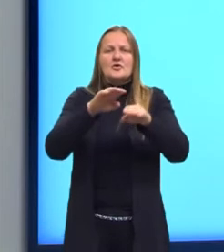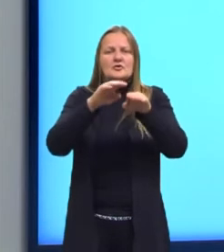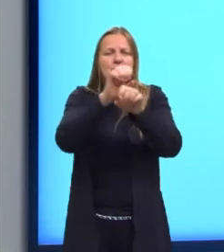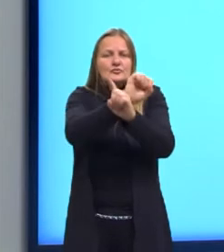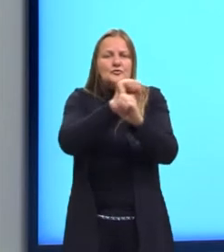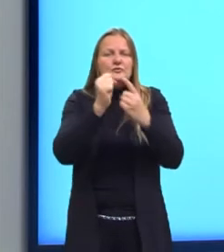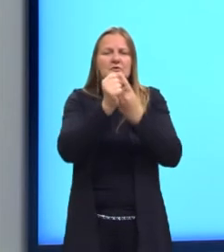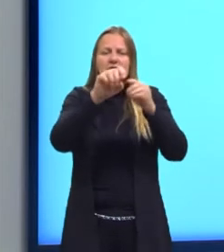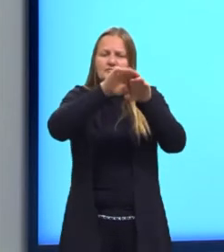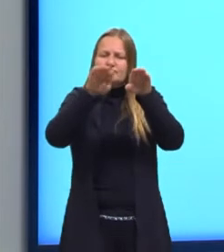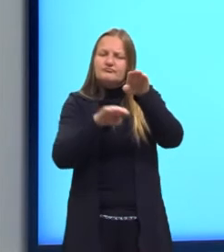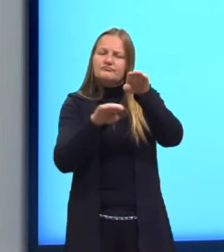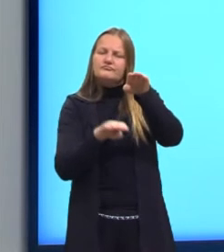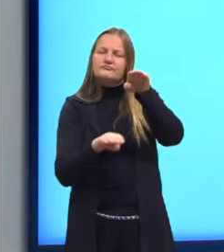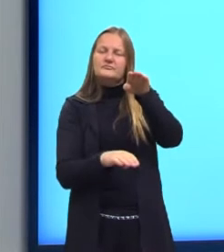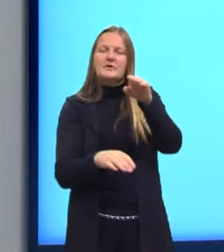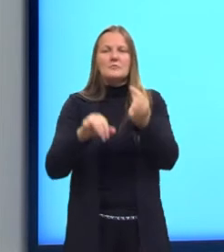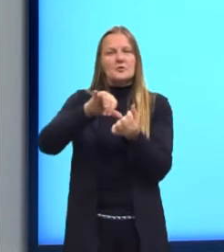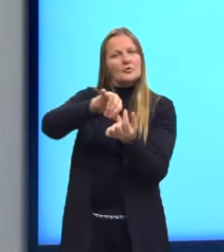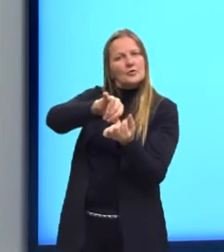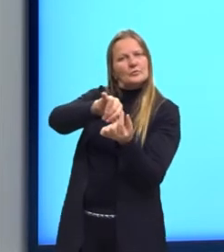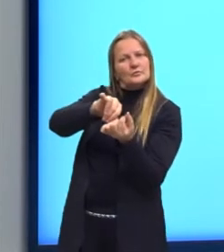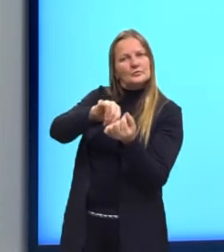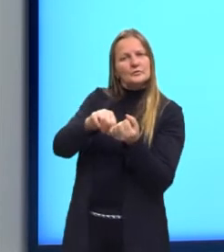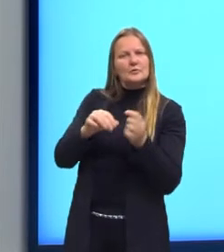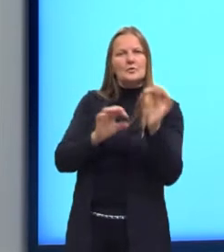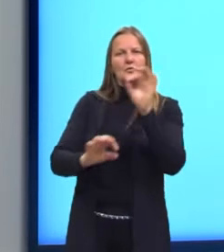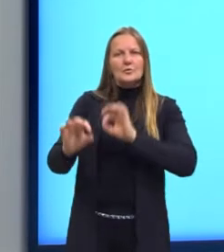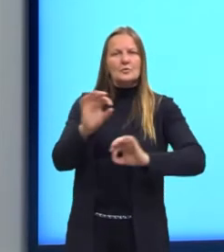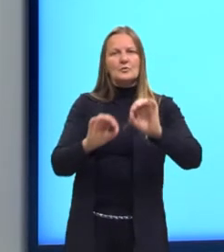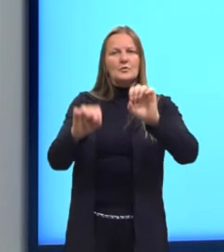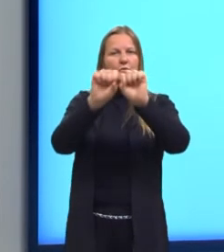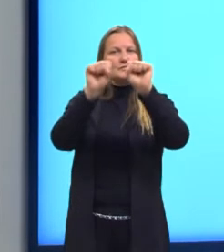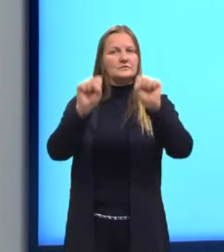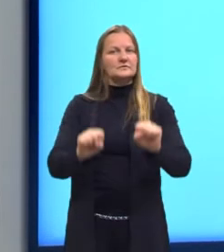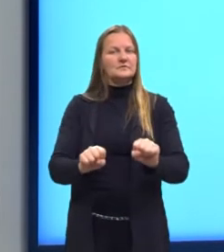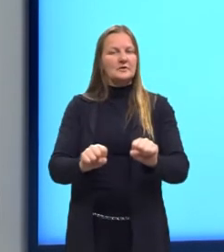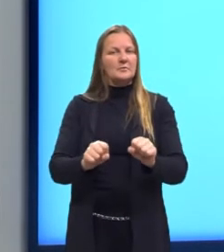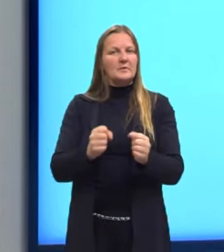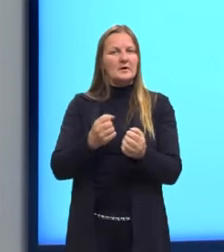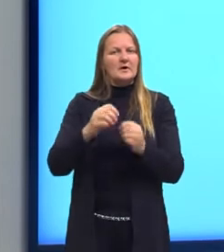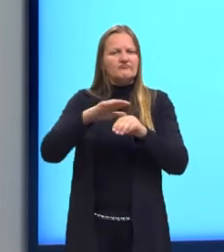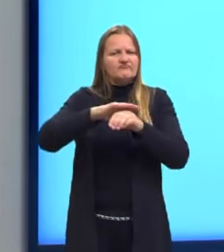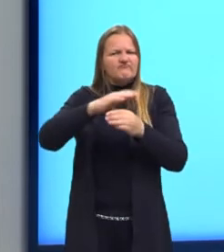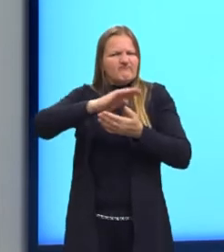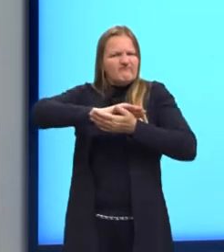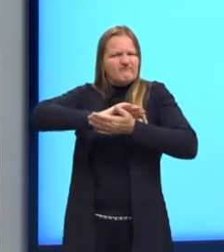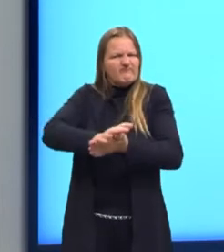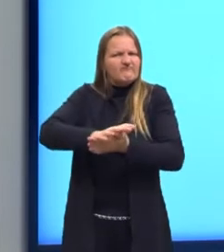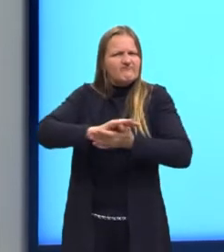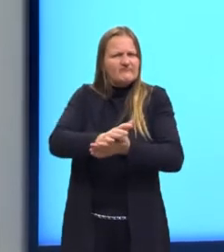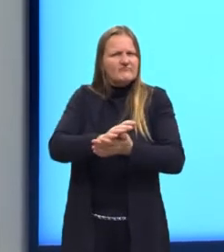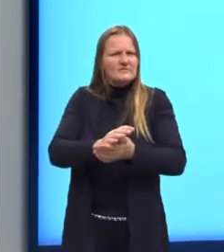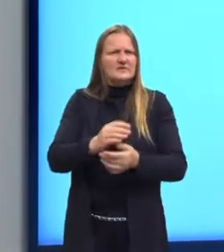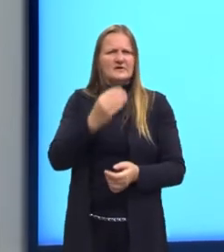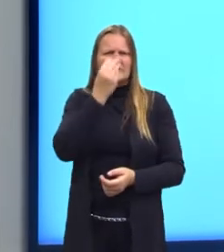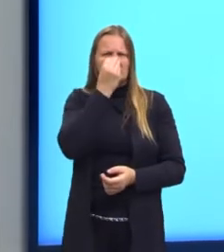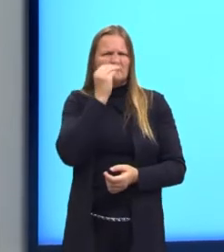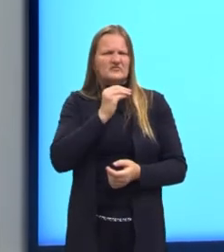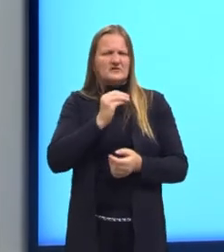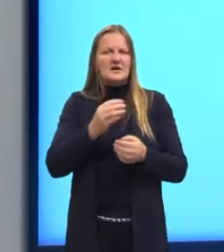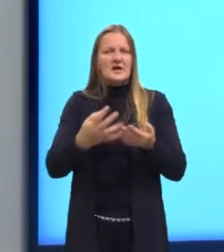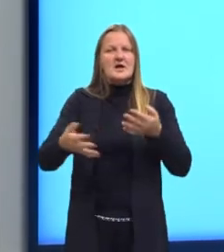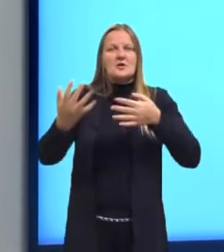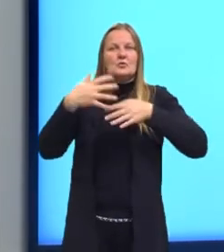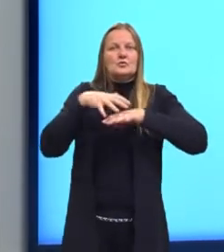hierarquizada do Capital na qual se instaura a lógica da discriminação e não a desejada inclusão